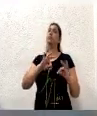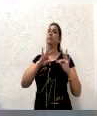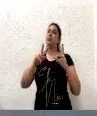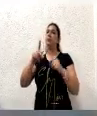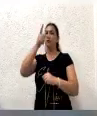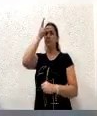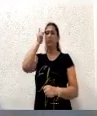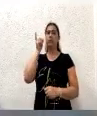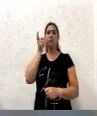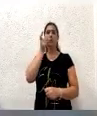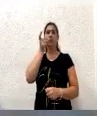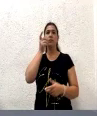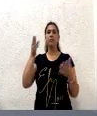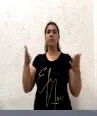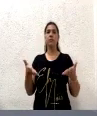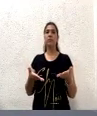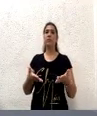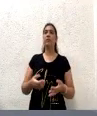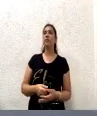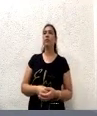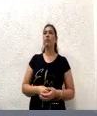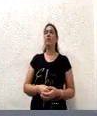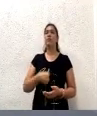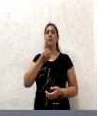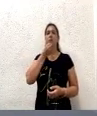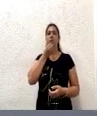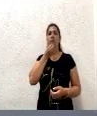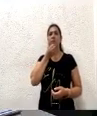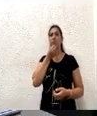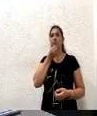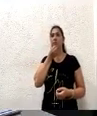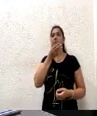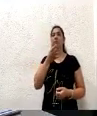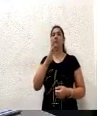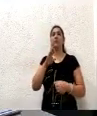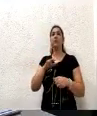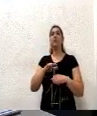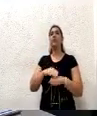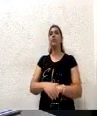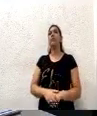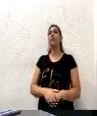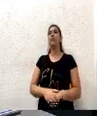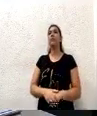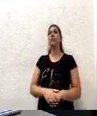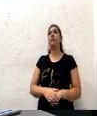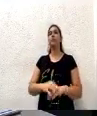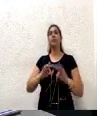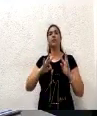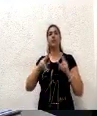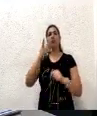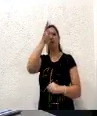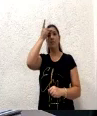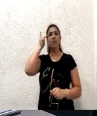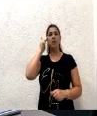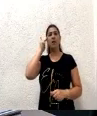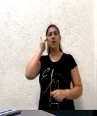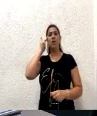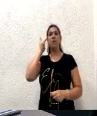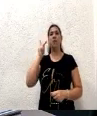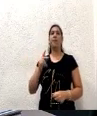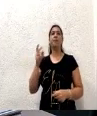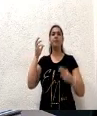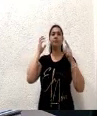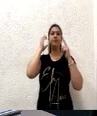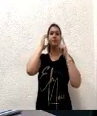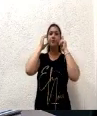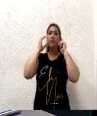presente. Uma boa noite para Kelly, para Nayara, para o pessoal que nos acompanha pela Rádio Vera Cruz,